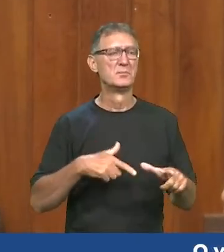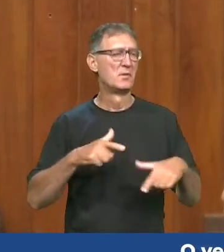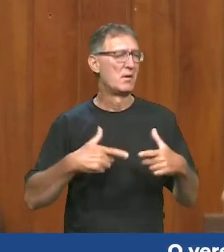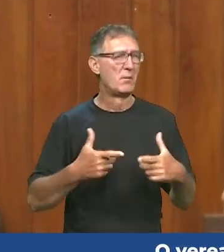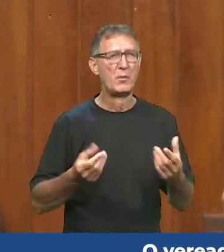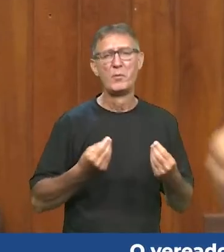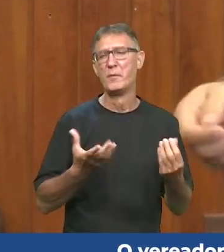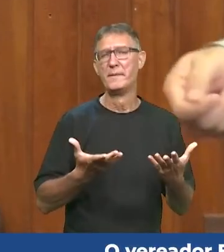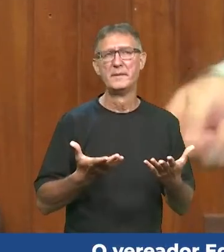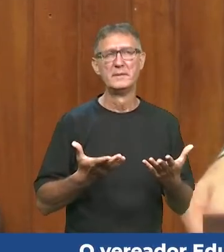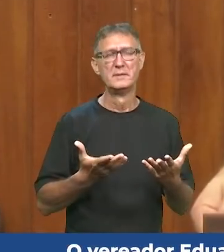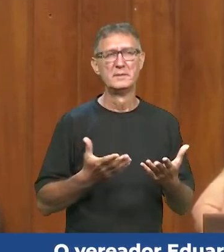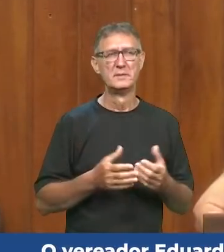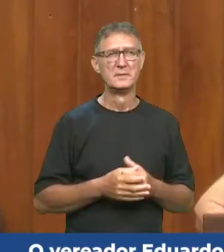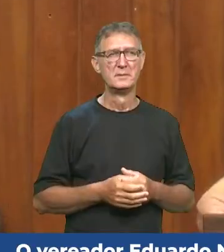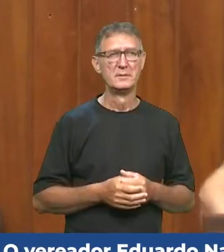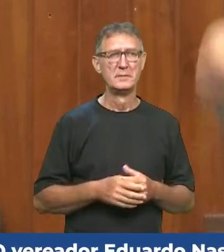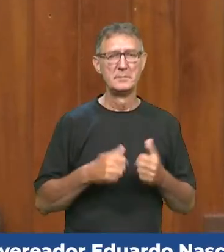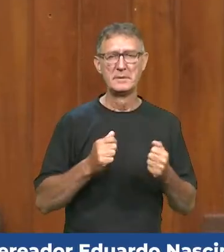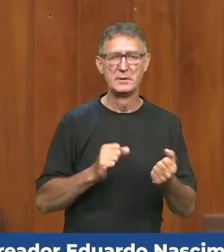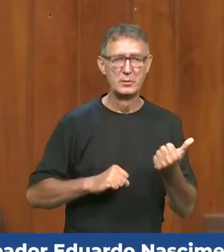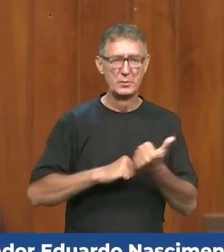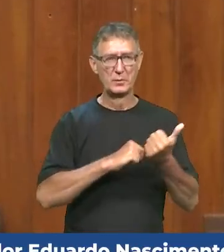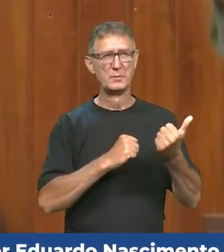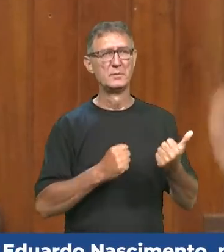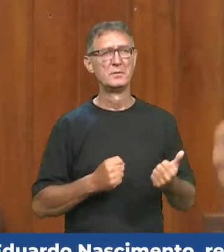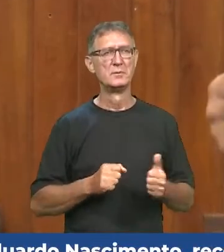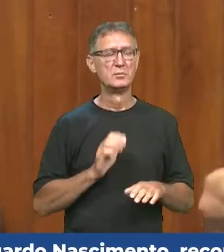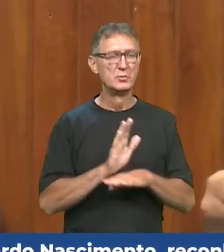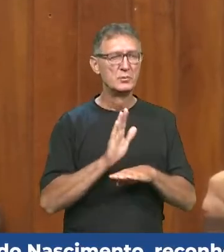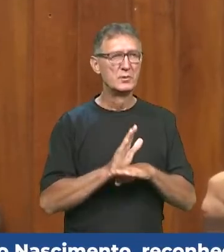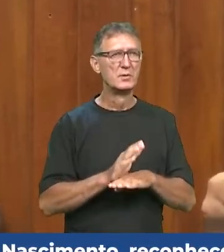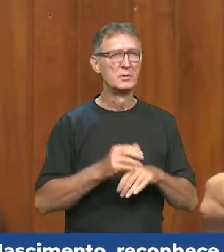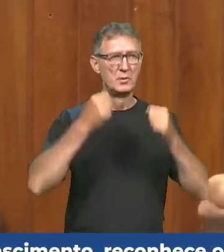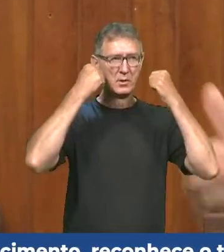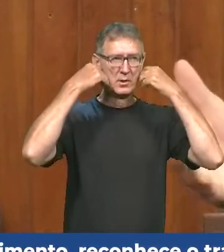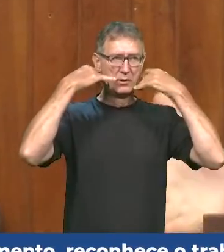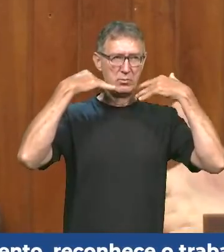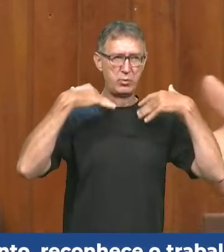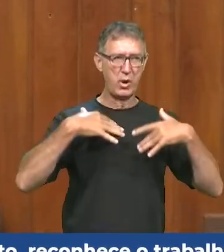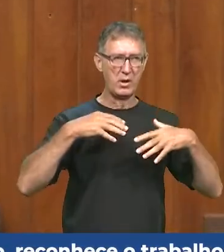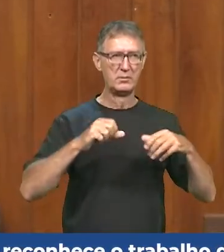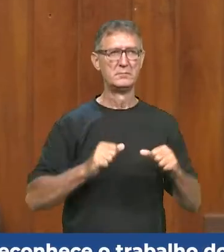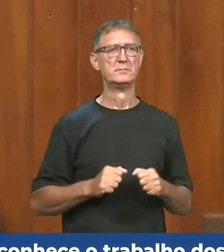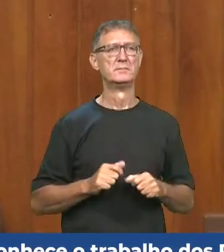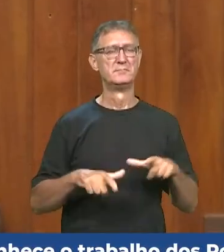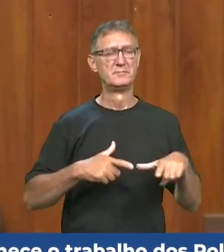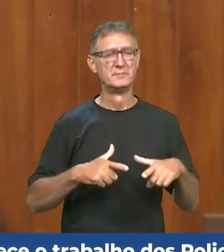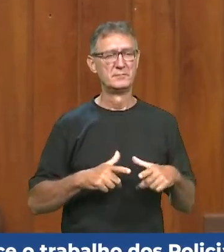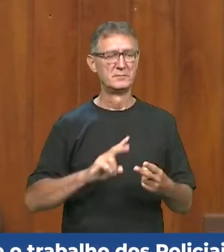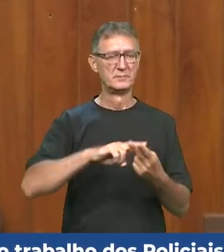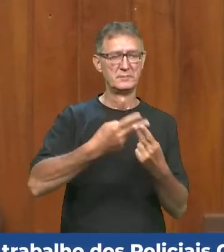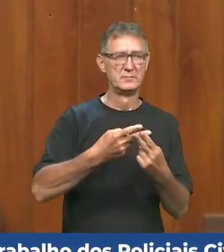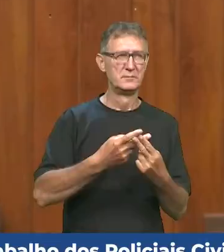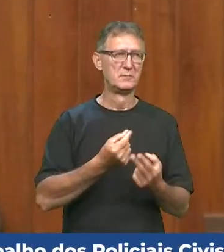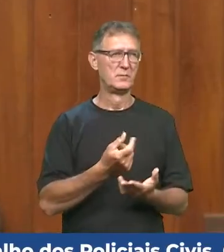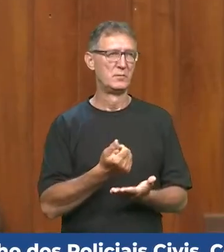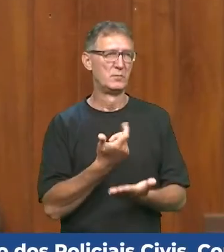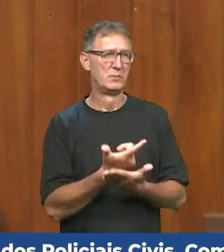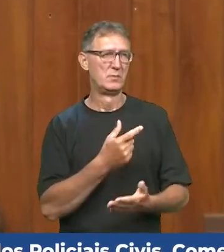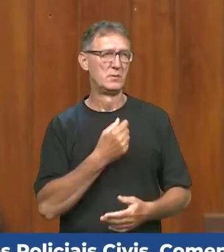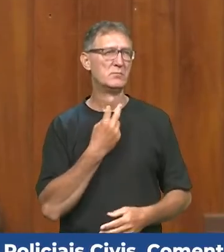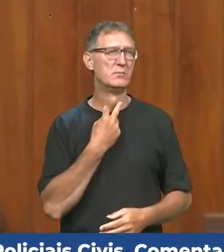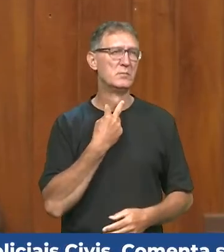trabalho reconhecido, o suor do seu rosto reconhecido. Não tiveram as suas horas extras pagas. Então,